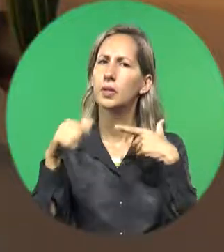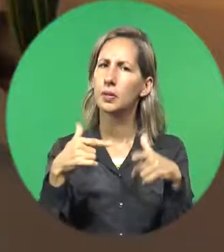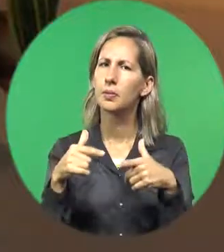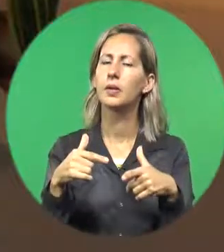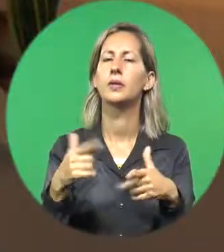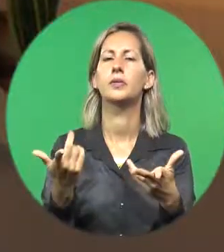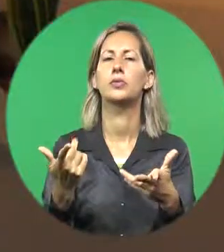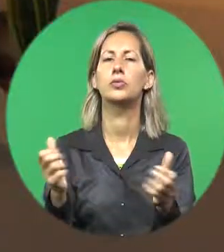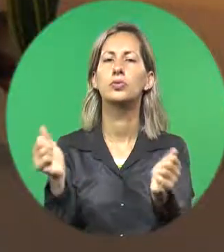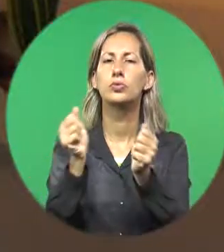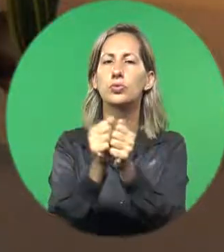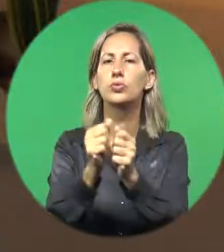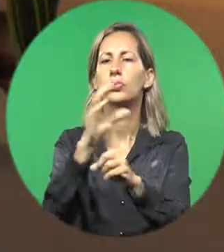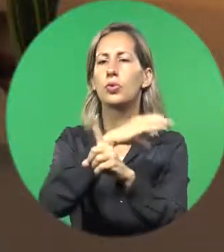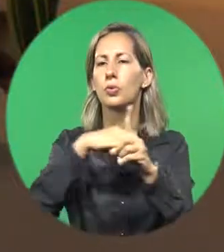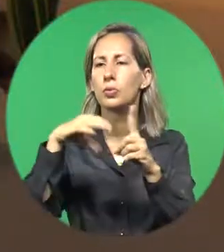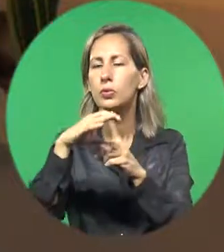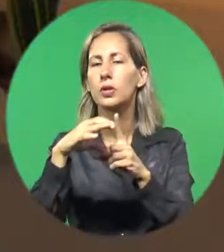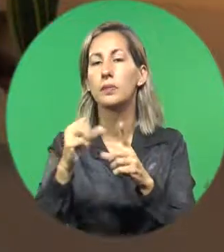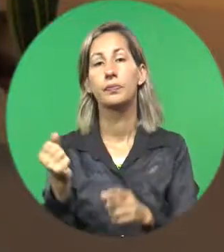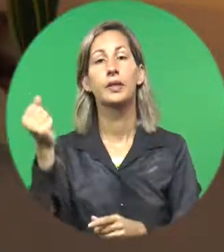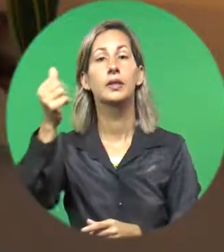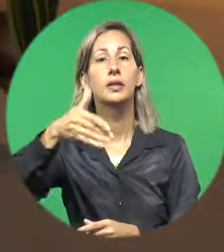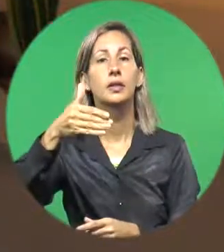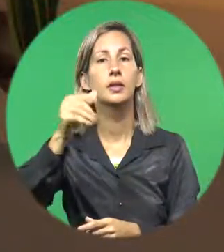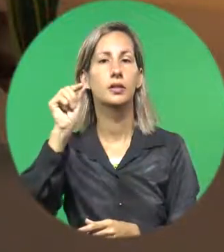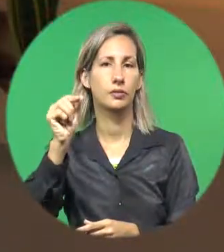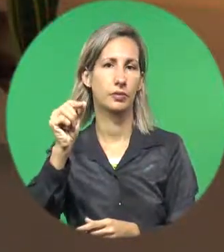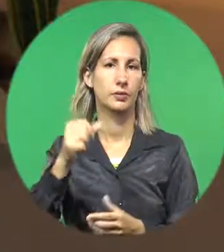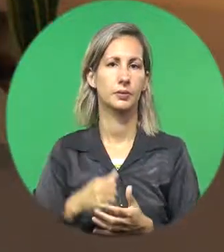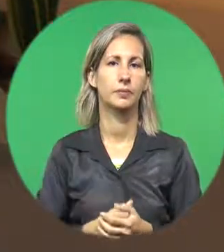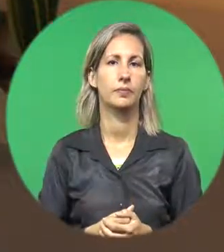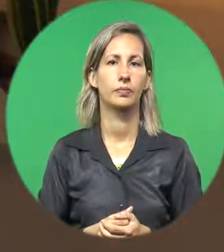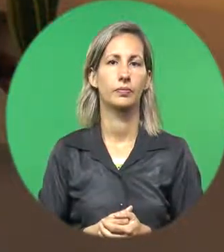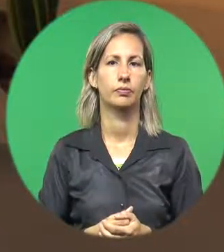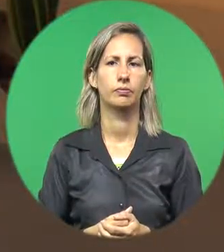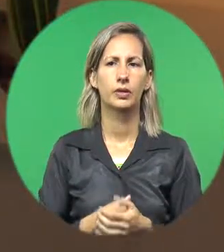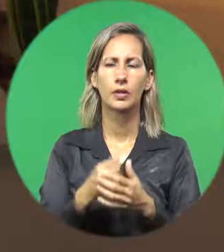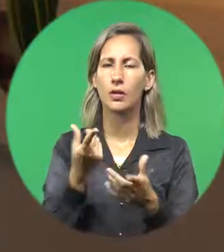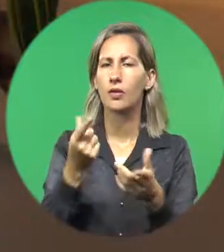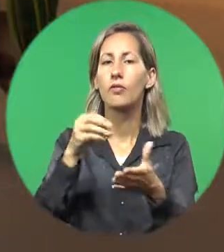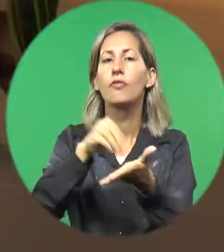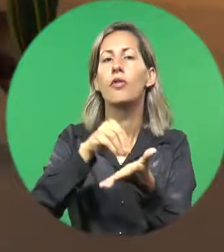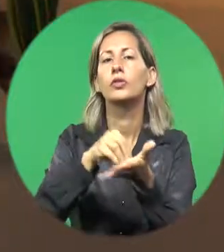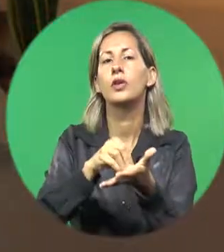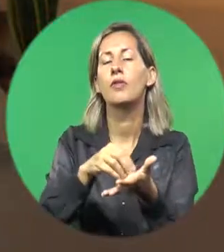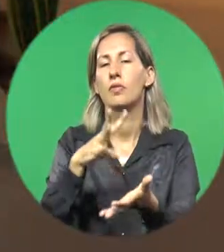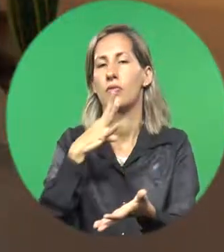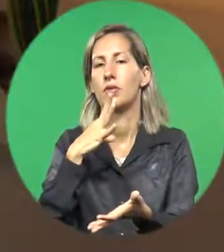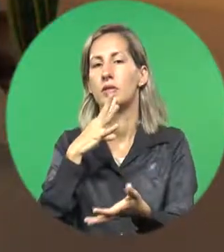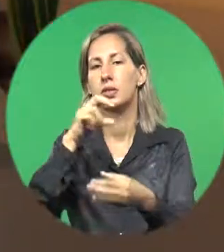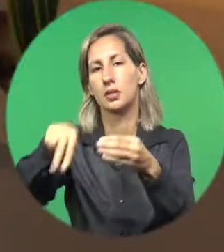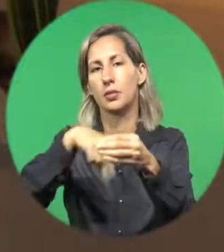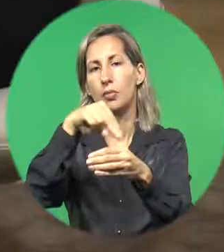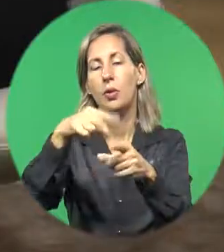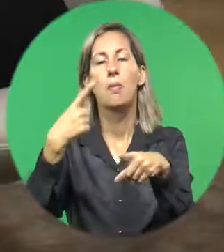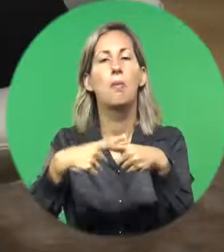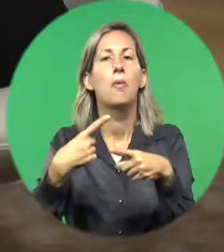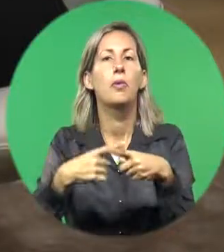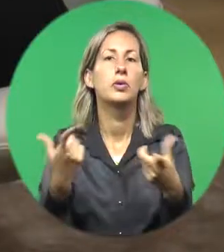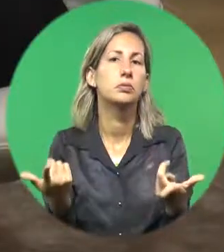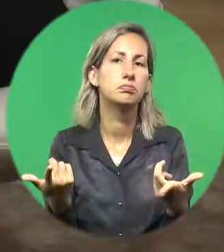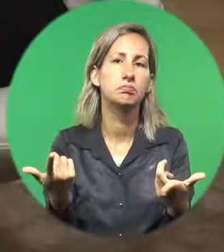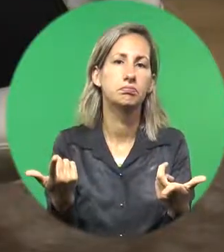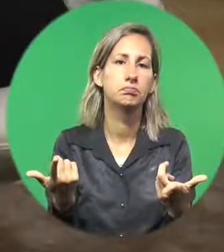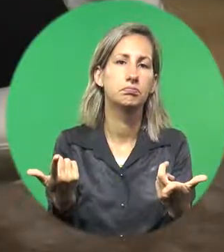fantásticas de trabalho de cidadania e que essas iniciativas elas não eram reconhecidas pelo tribunal,